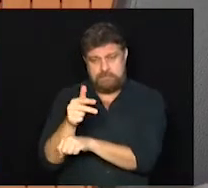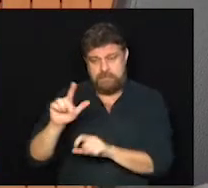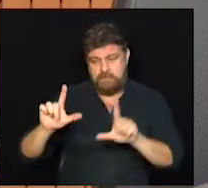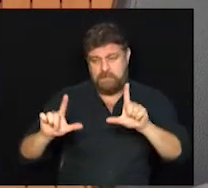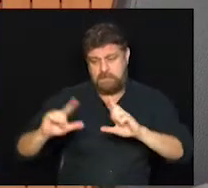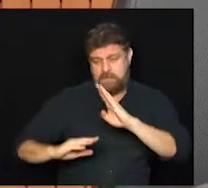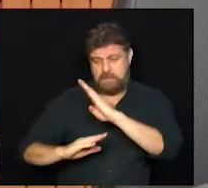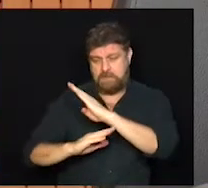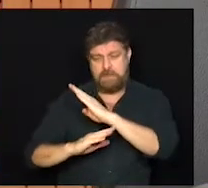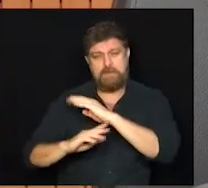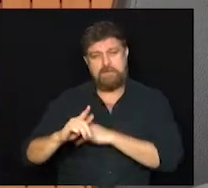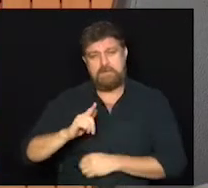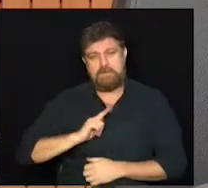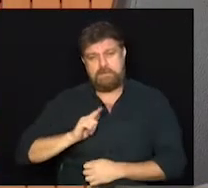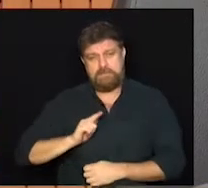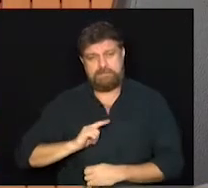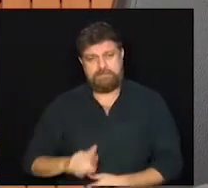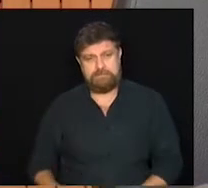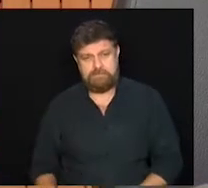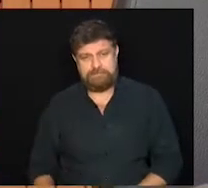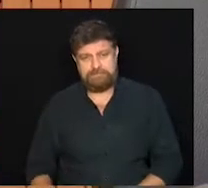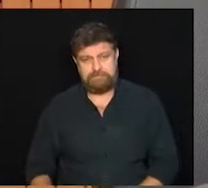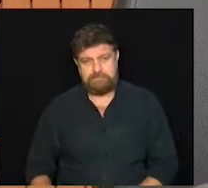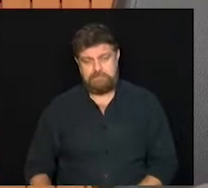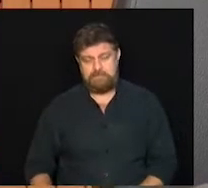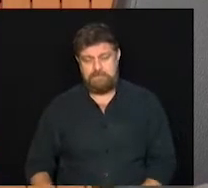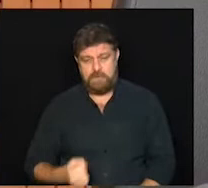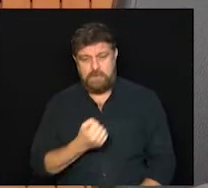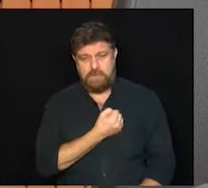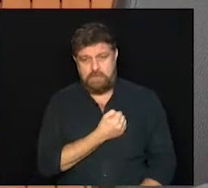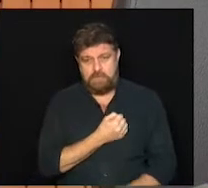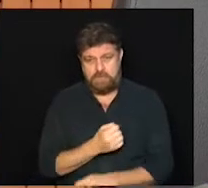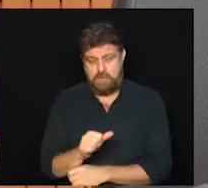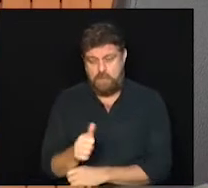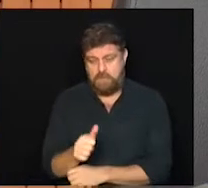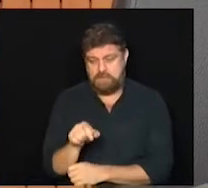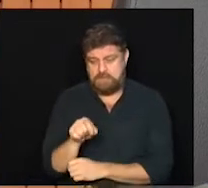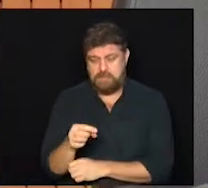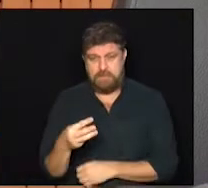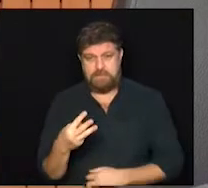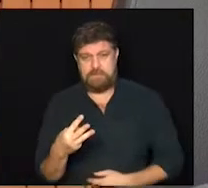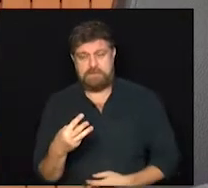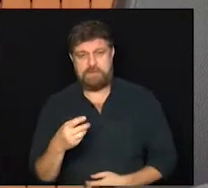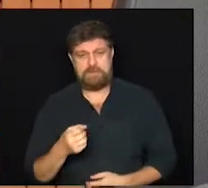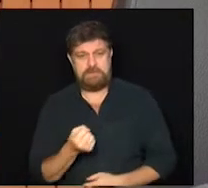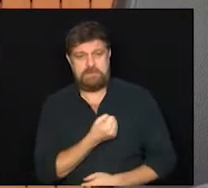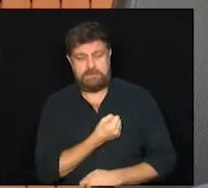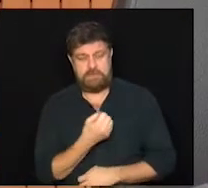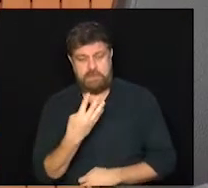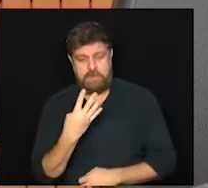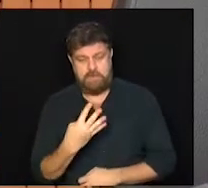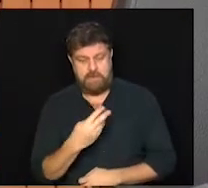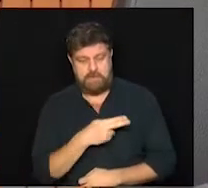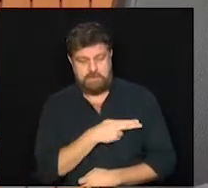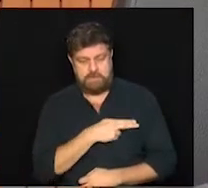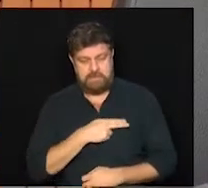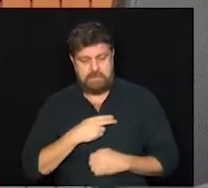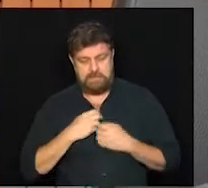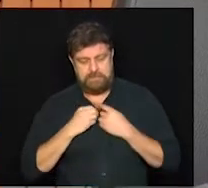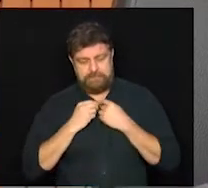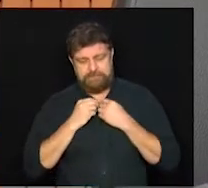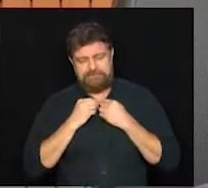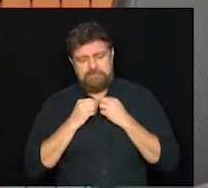Câmara através do sinal digital 11.3, do canal 4 da NET e do canal 9